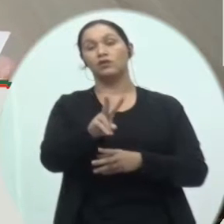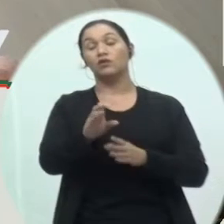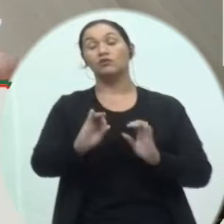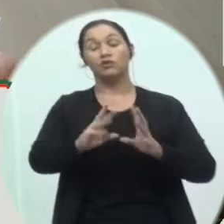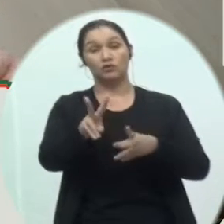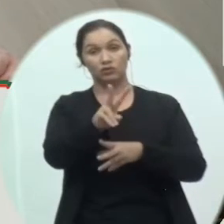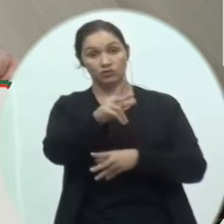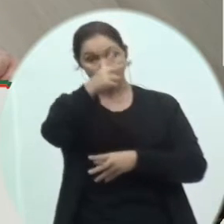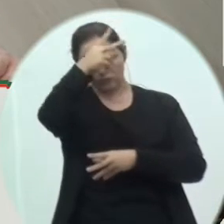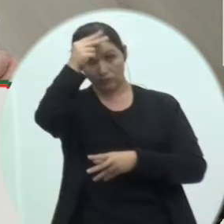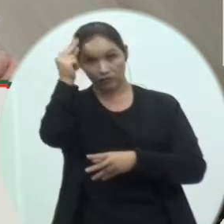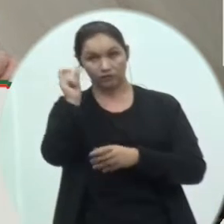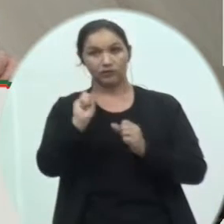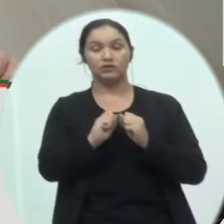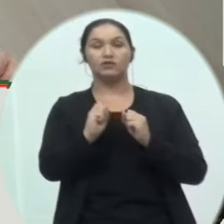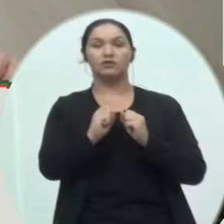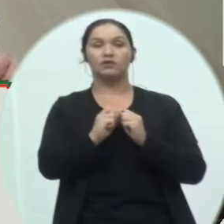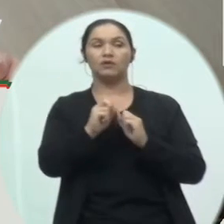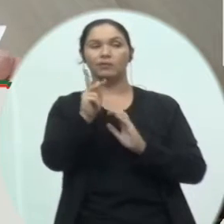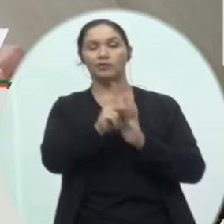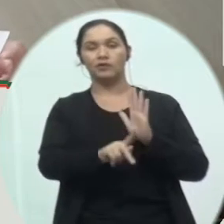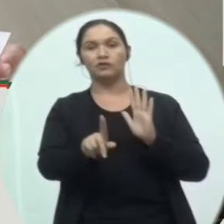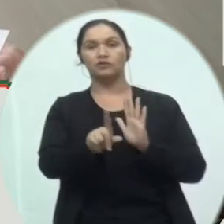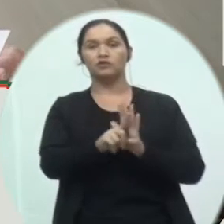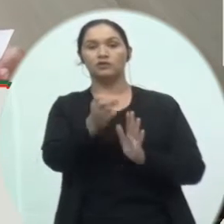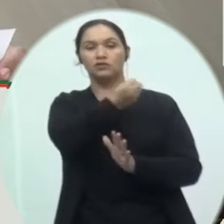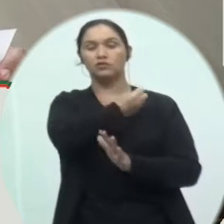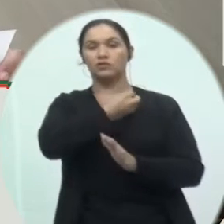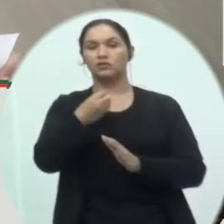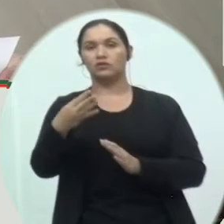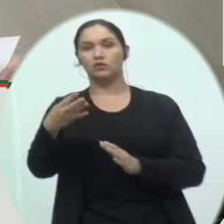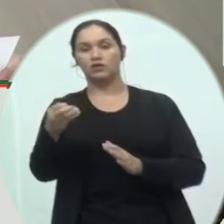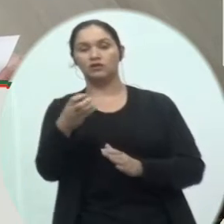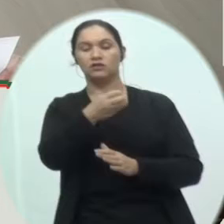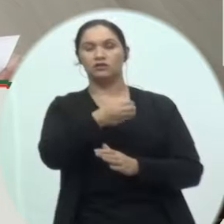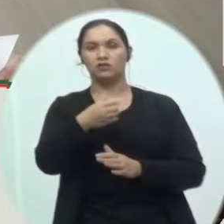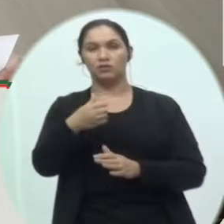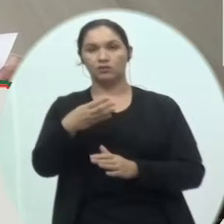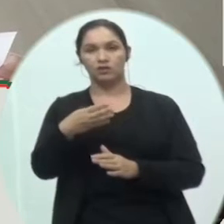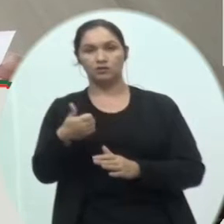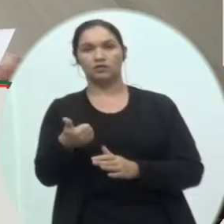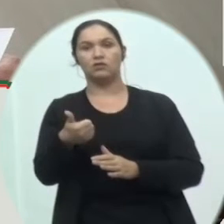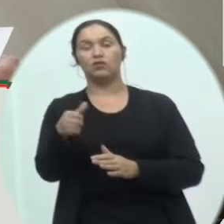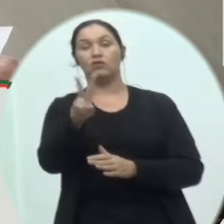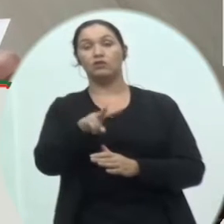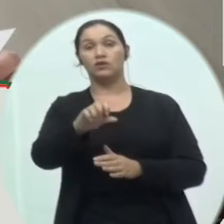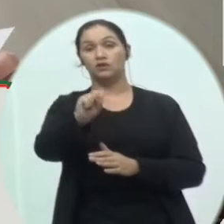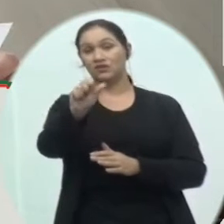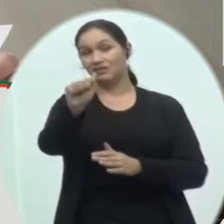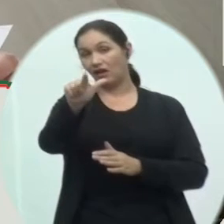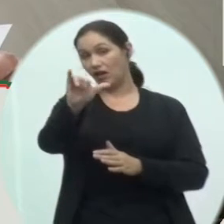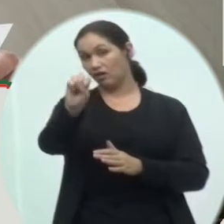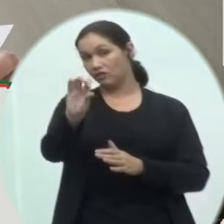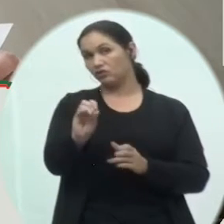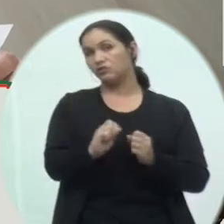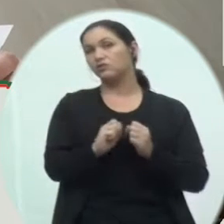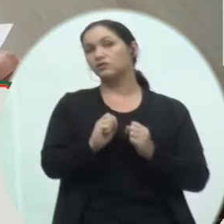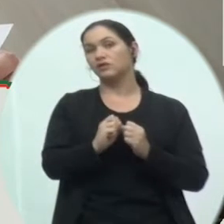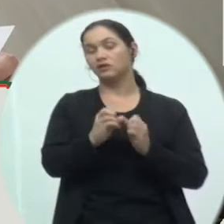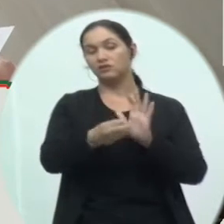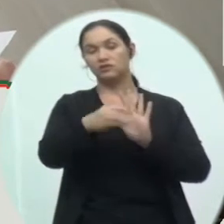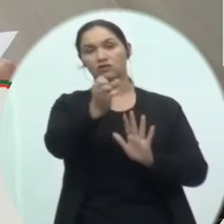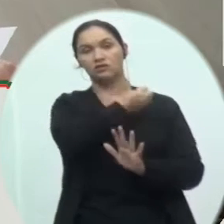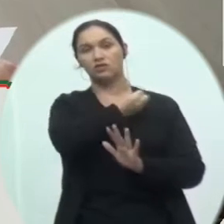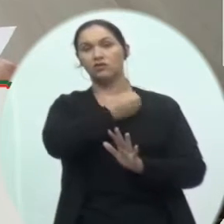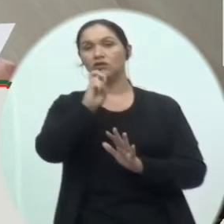municipal. PL 040 e 041-2019, ambos de autoria do vereador Salésio Lima. Indicações